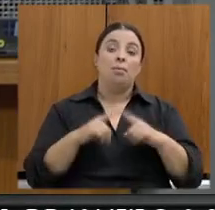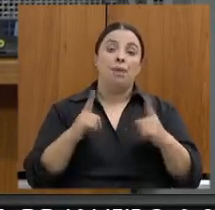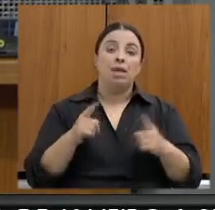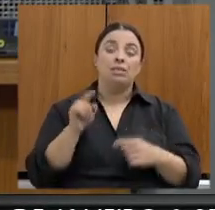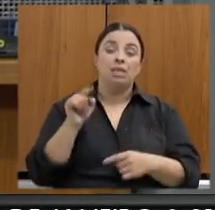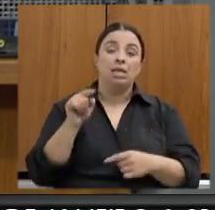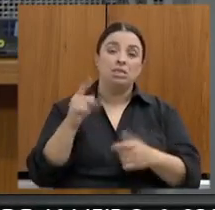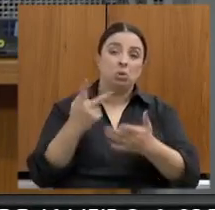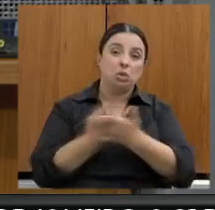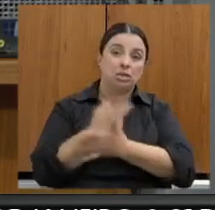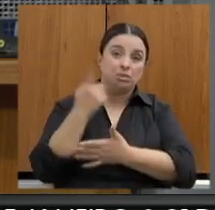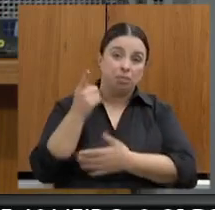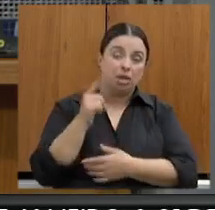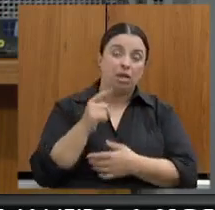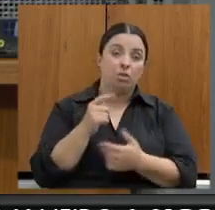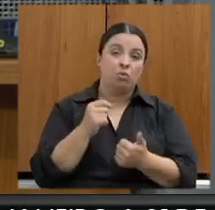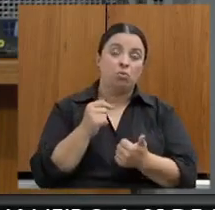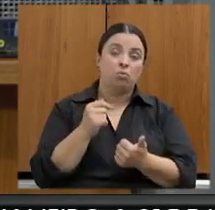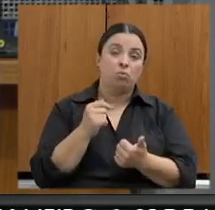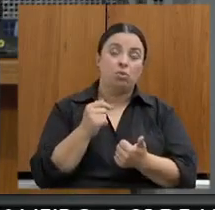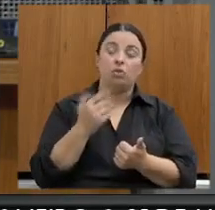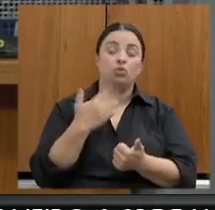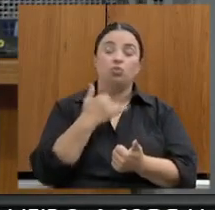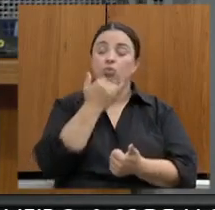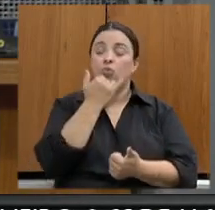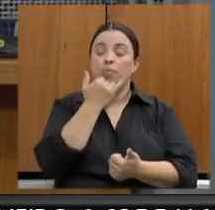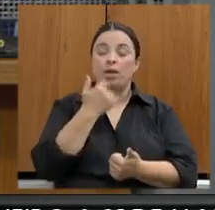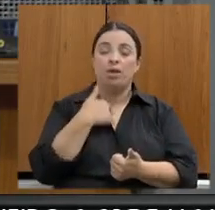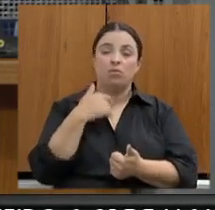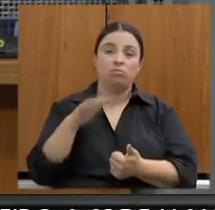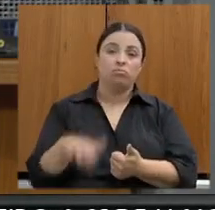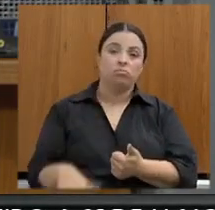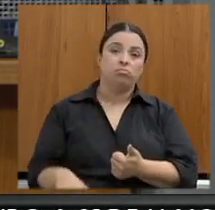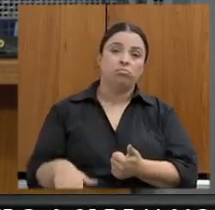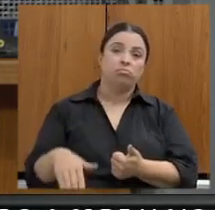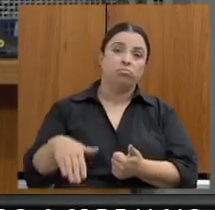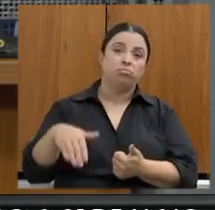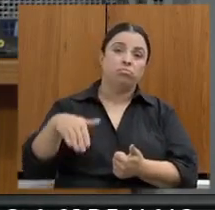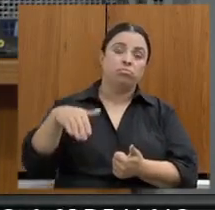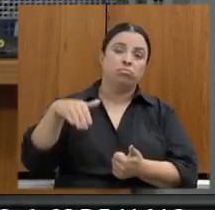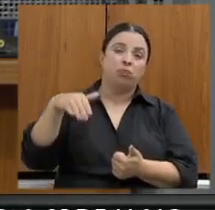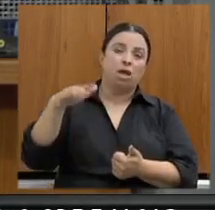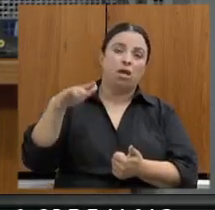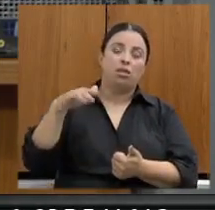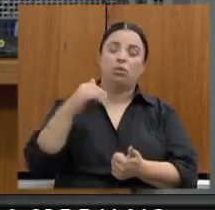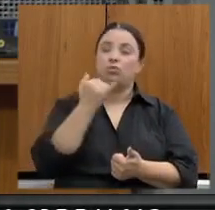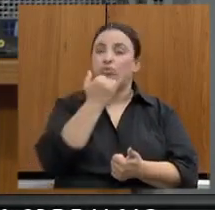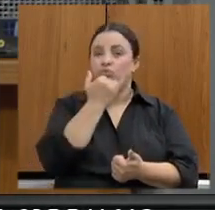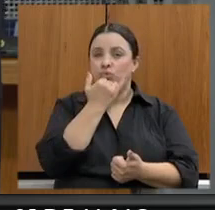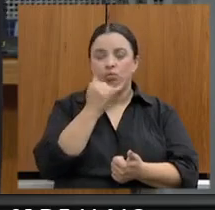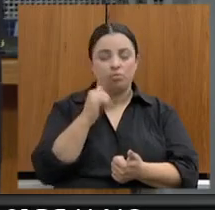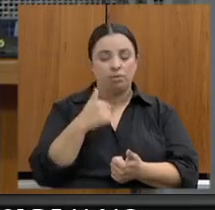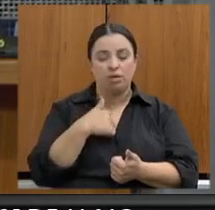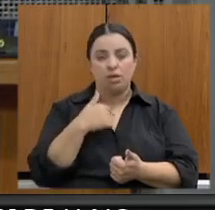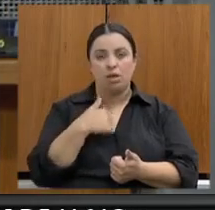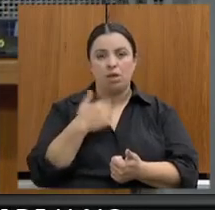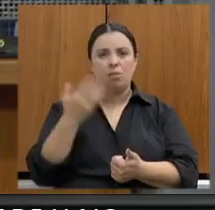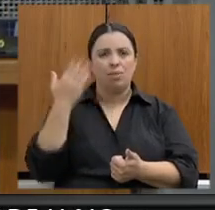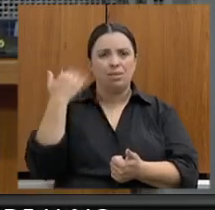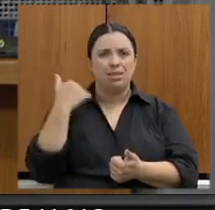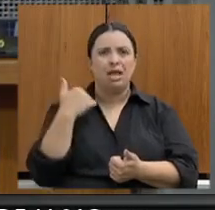marcou muito no meu tempo de caserna de muito treinamento de muito